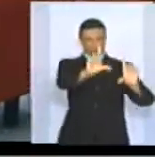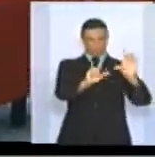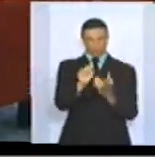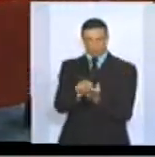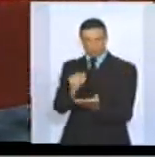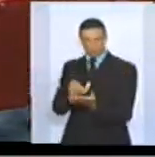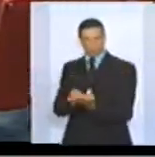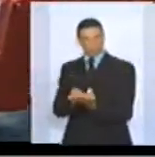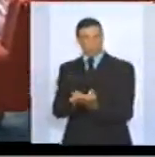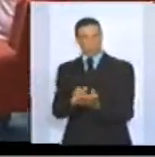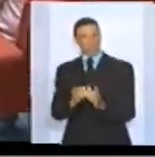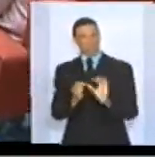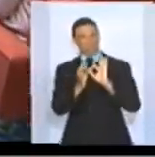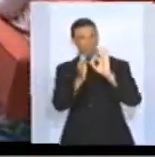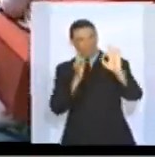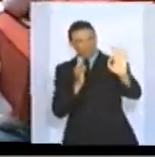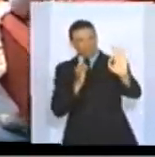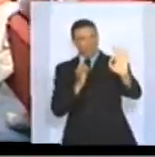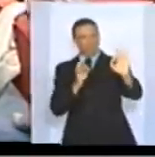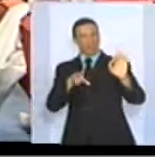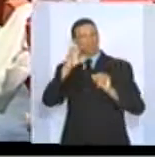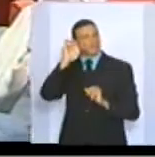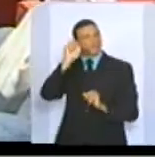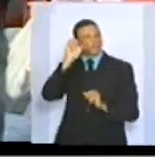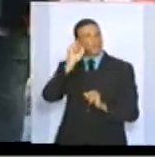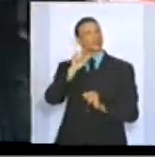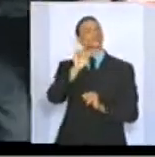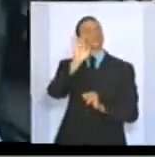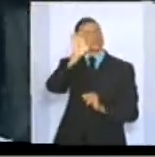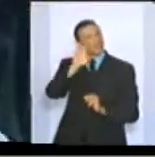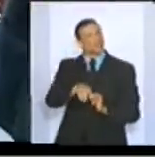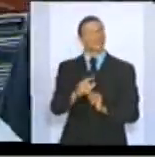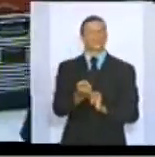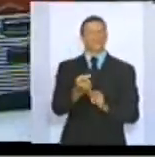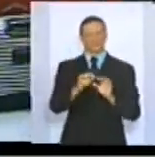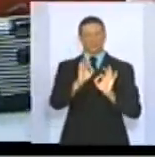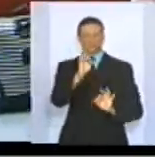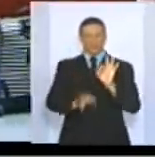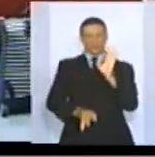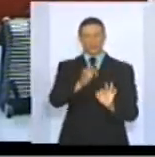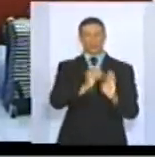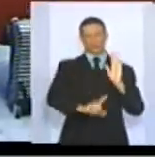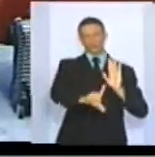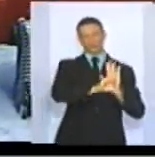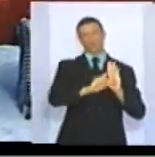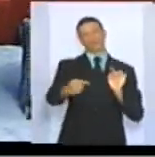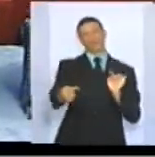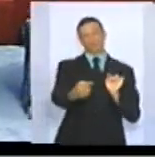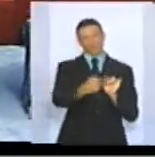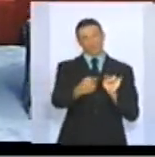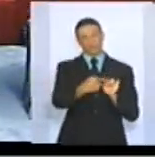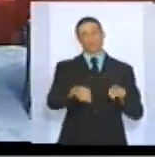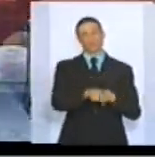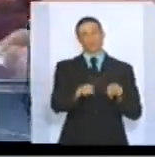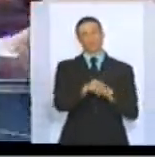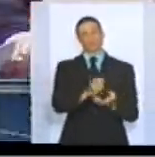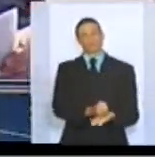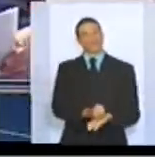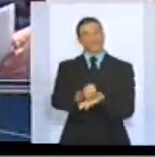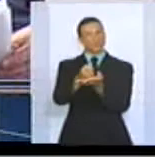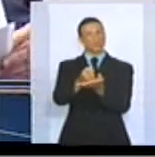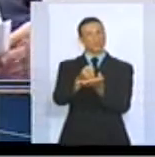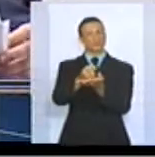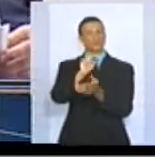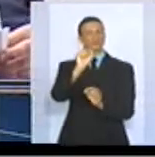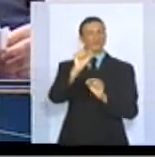o que nós esperamos ouvir não são sustentações orais jurídicas, são exatamente sustentações sobre